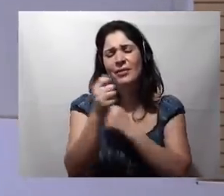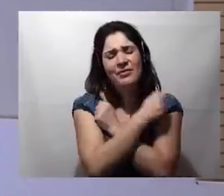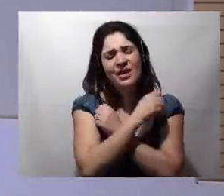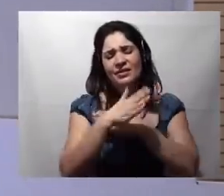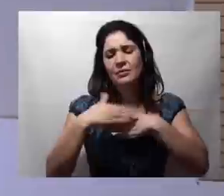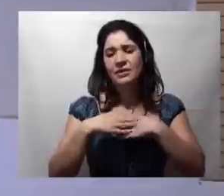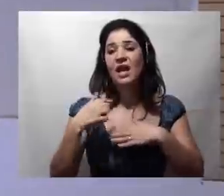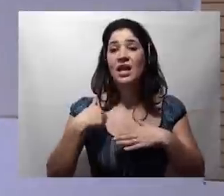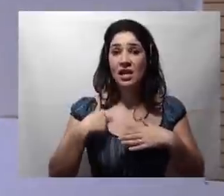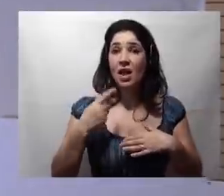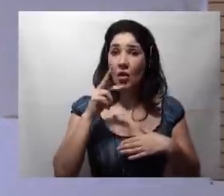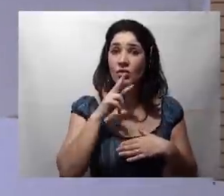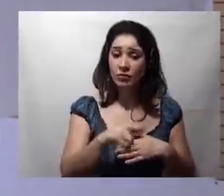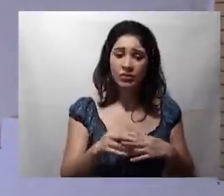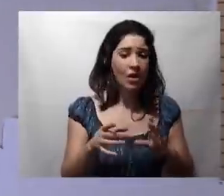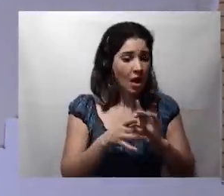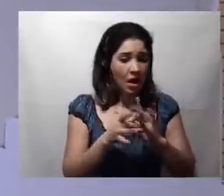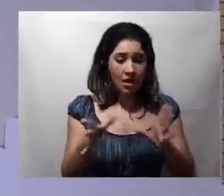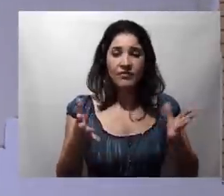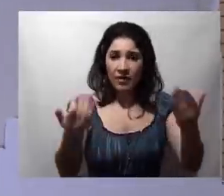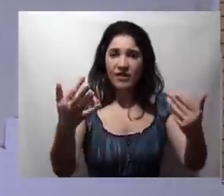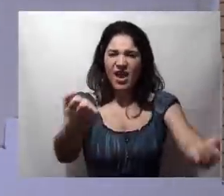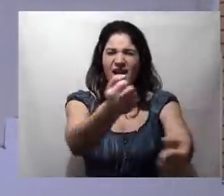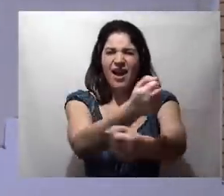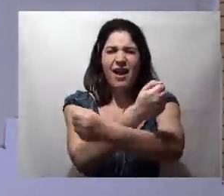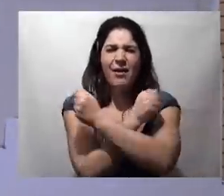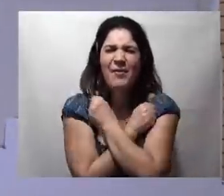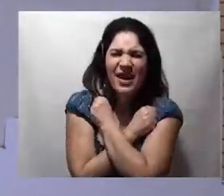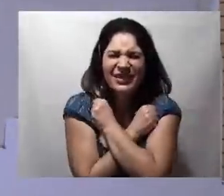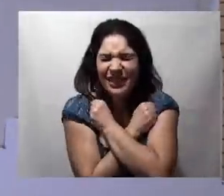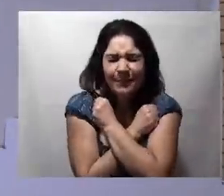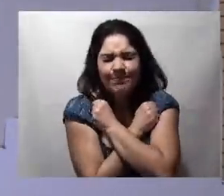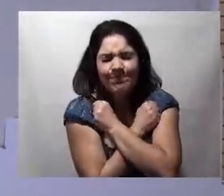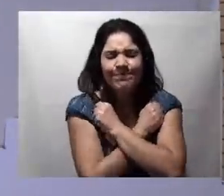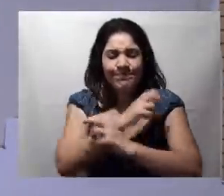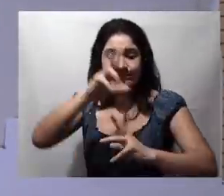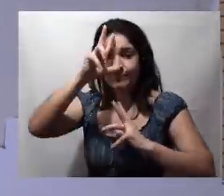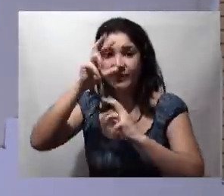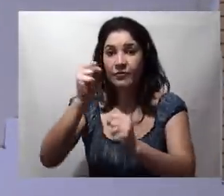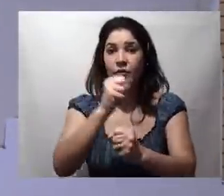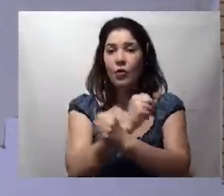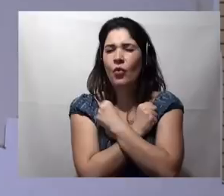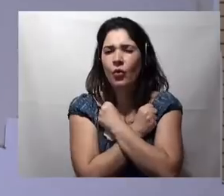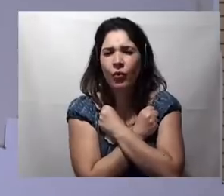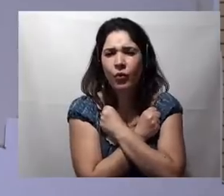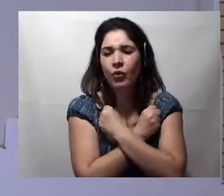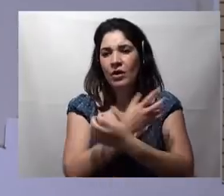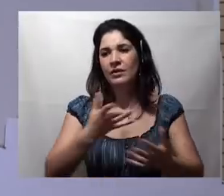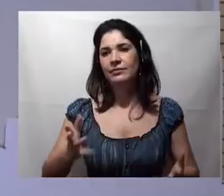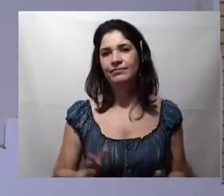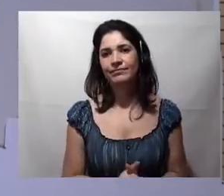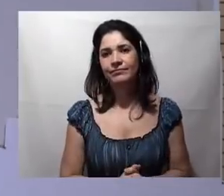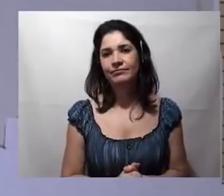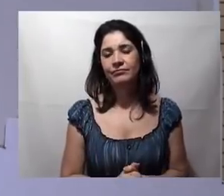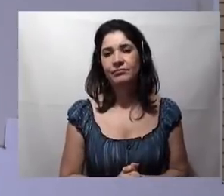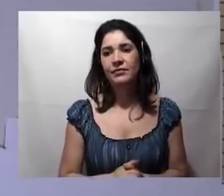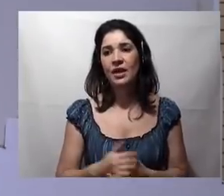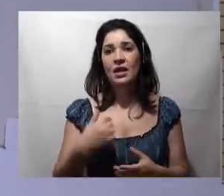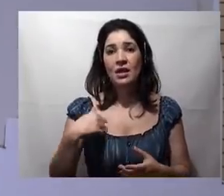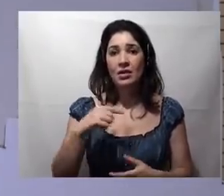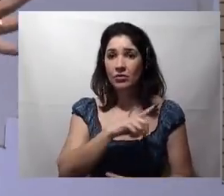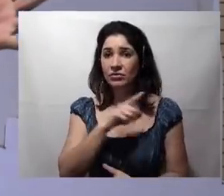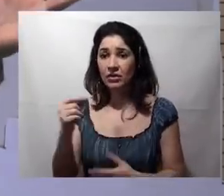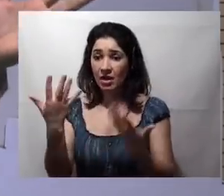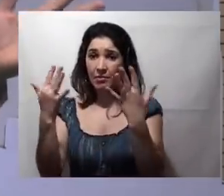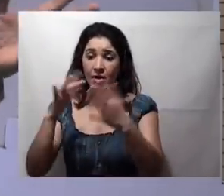consolação agora menina e tem um abraço arrochado na menina oi jaine